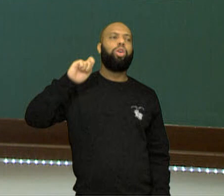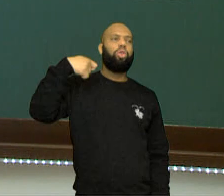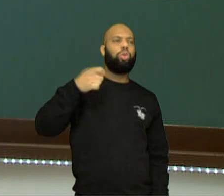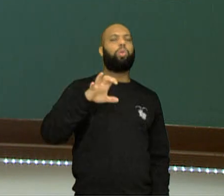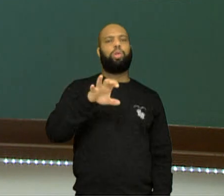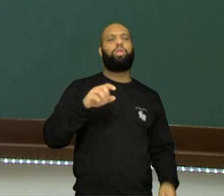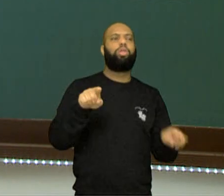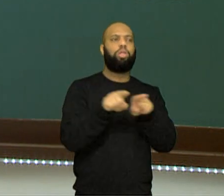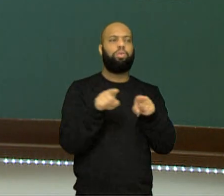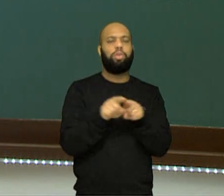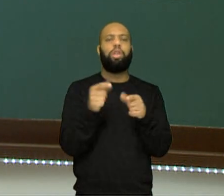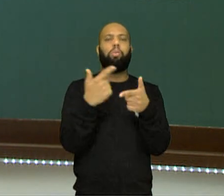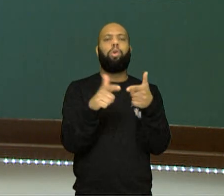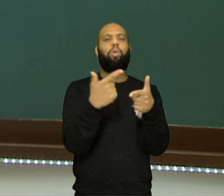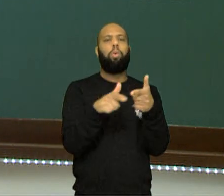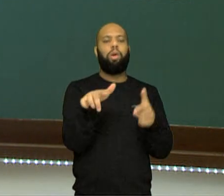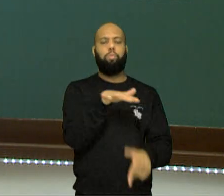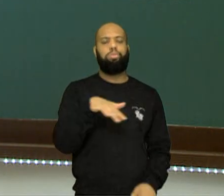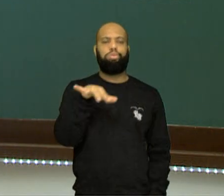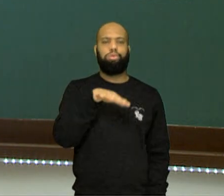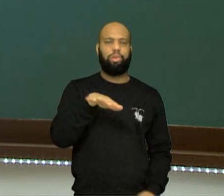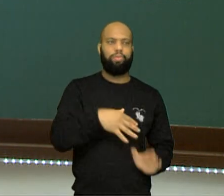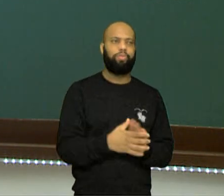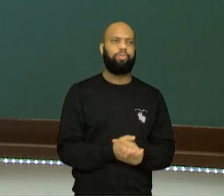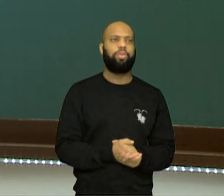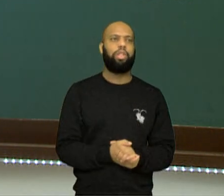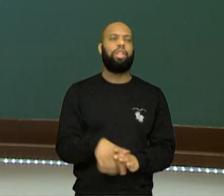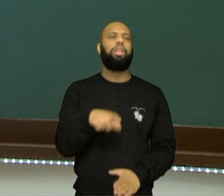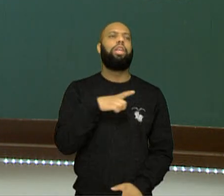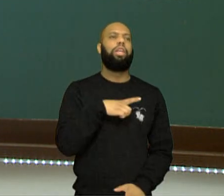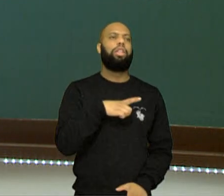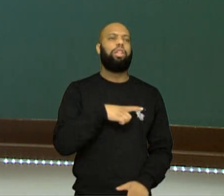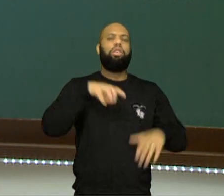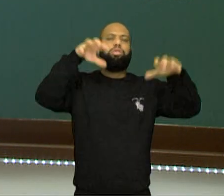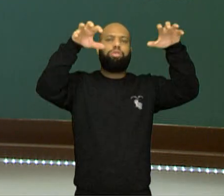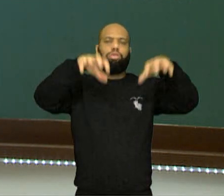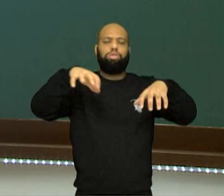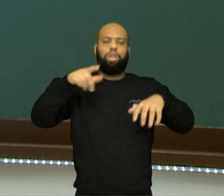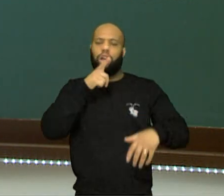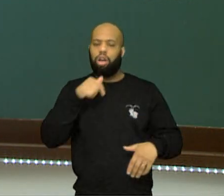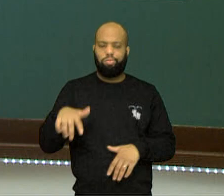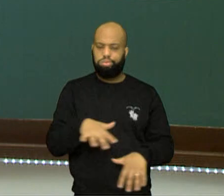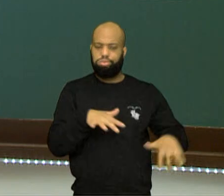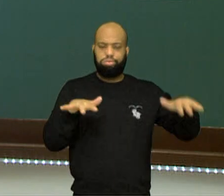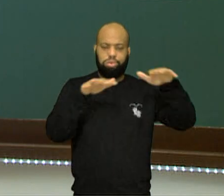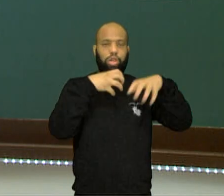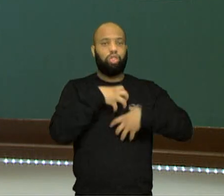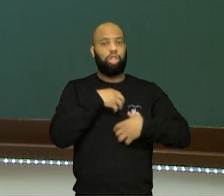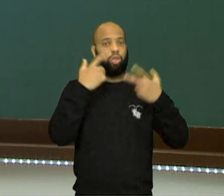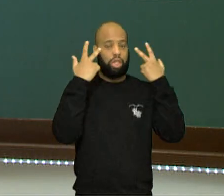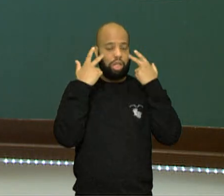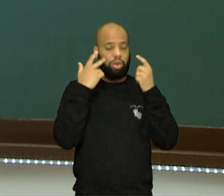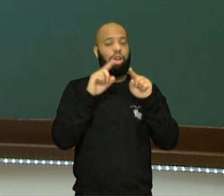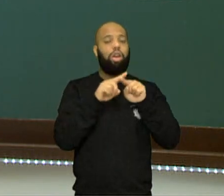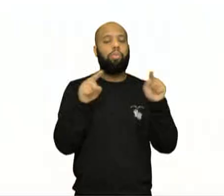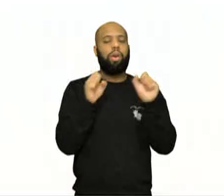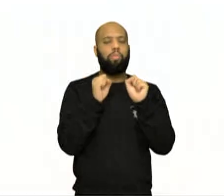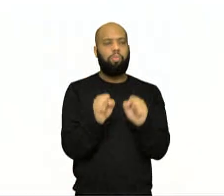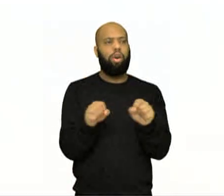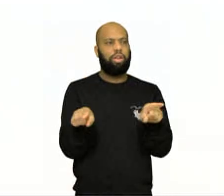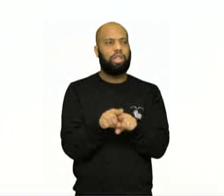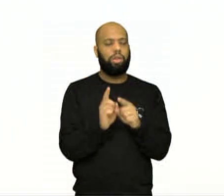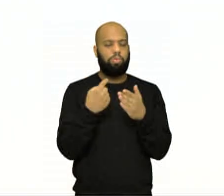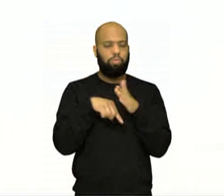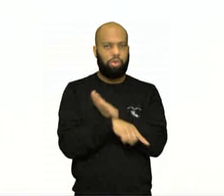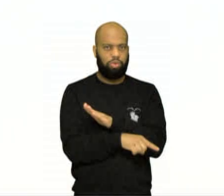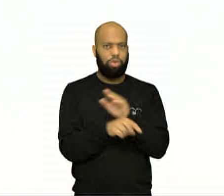sobre os problemas ambientais urbanos, né? As enchentes são fenômenos naturais, mas podem ser